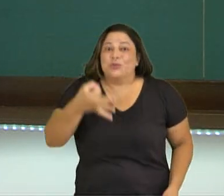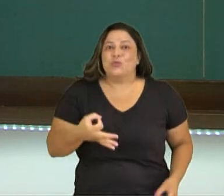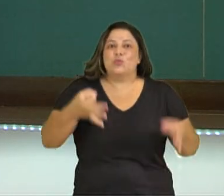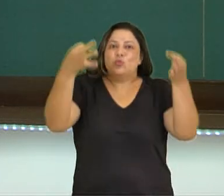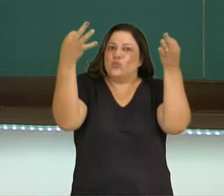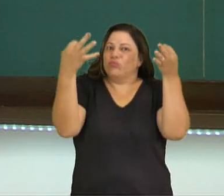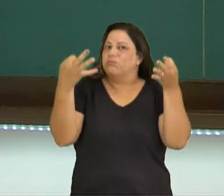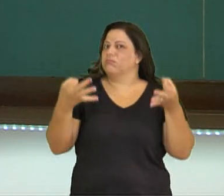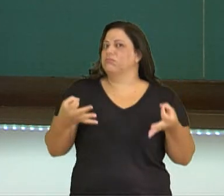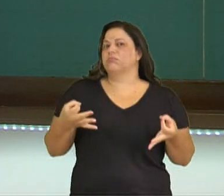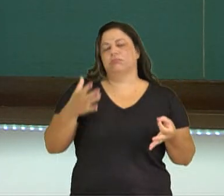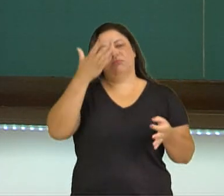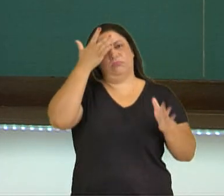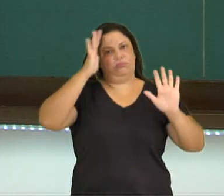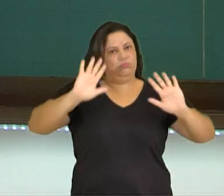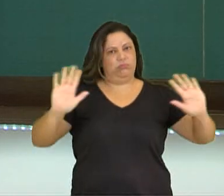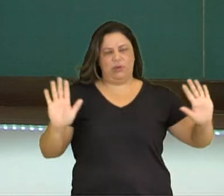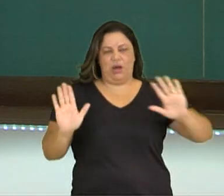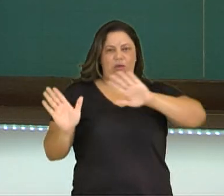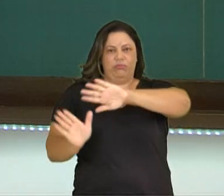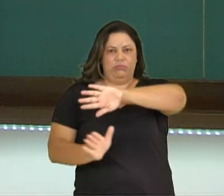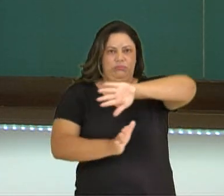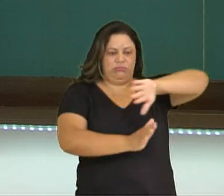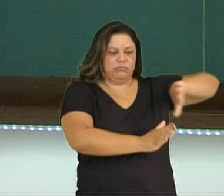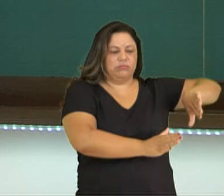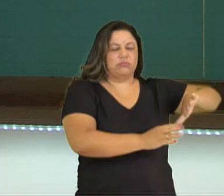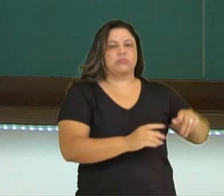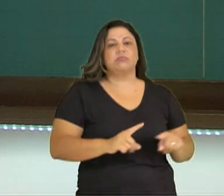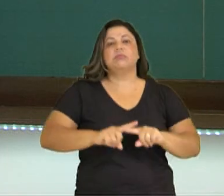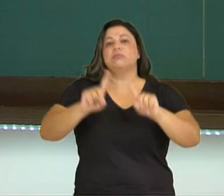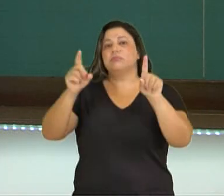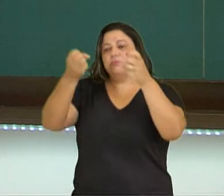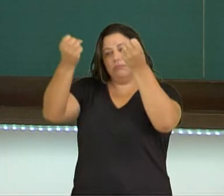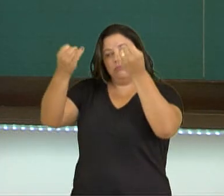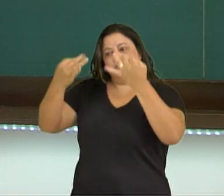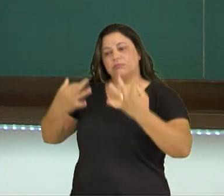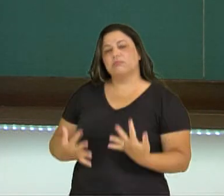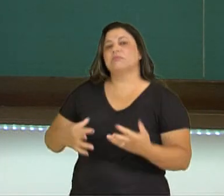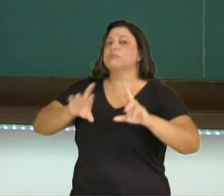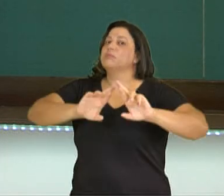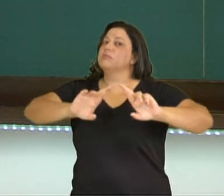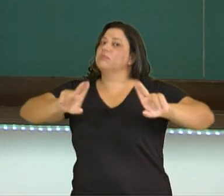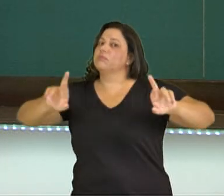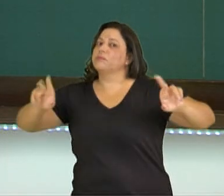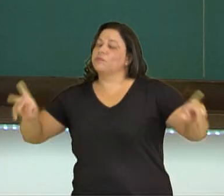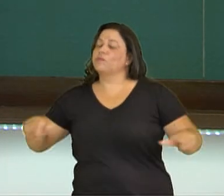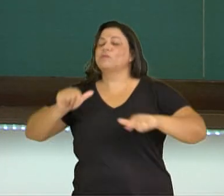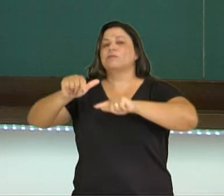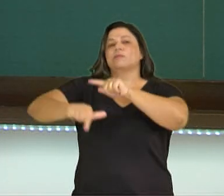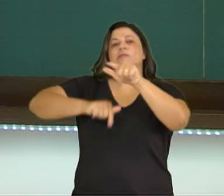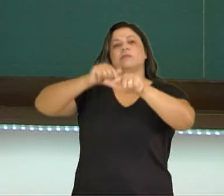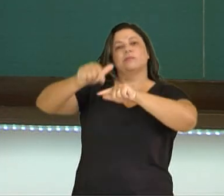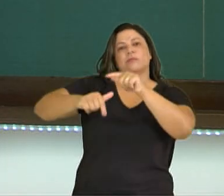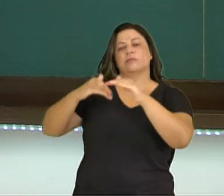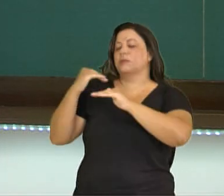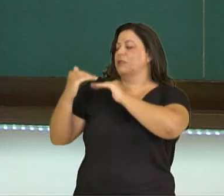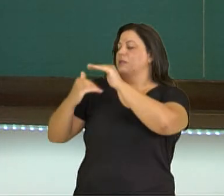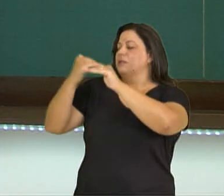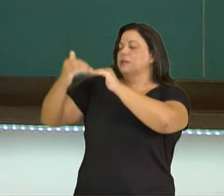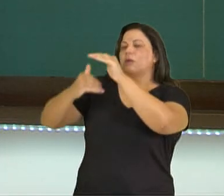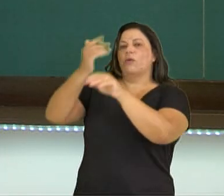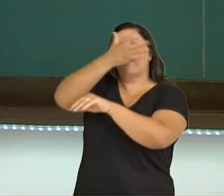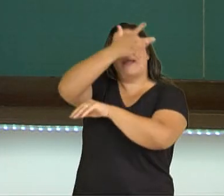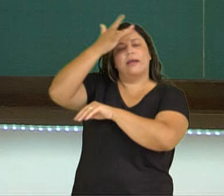não, enfim, não vamos falar sobre isso hoje, mas vamos falar que diferentes atividades desenvolvidas, as